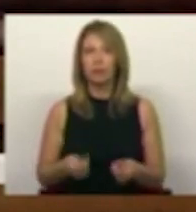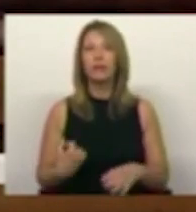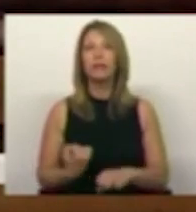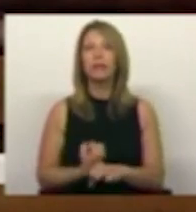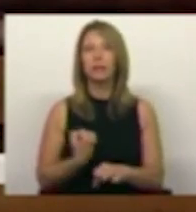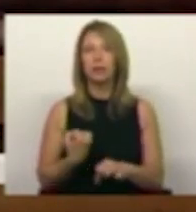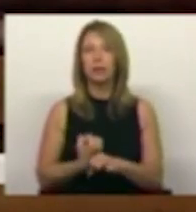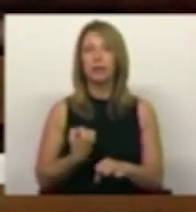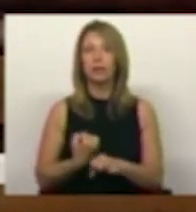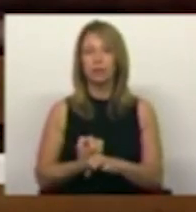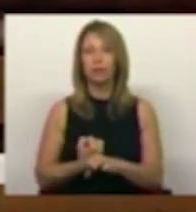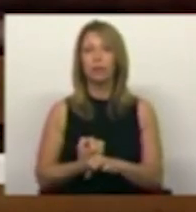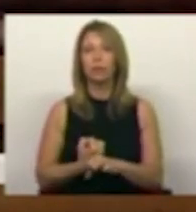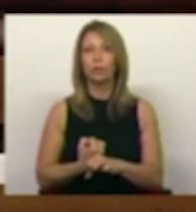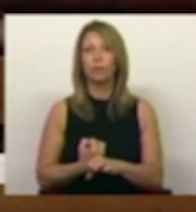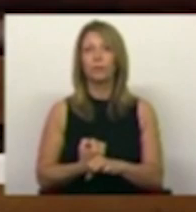nacional de